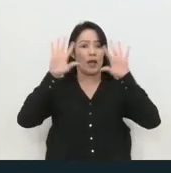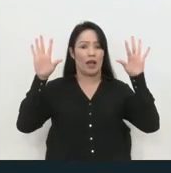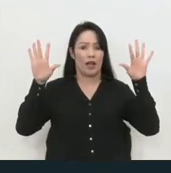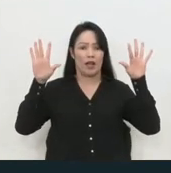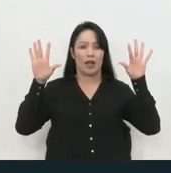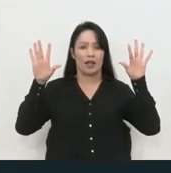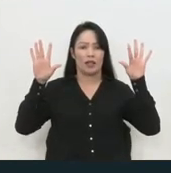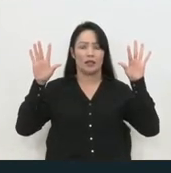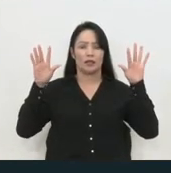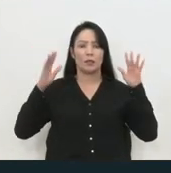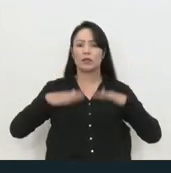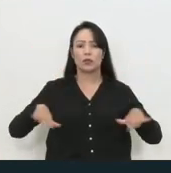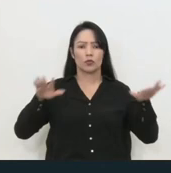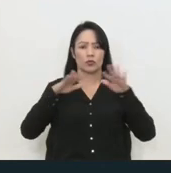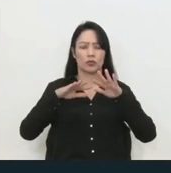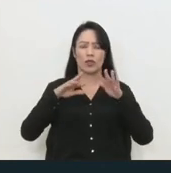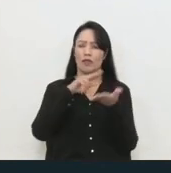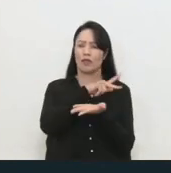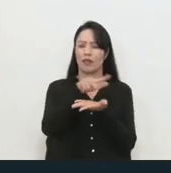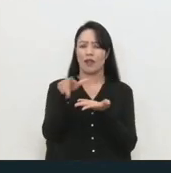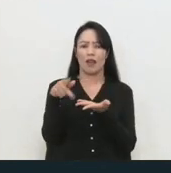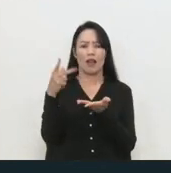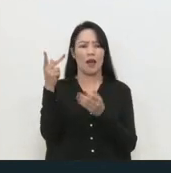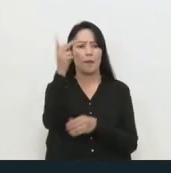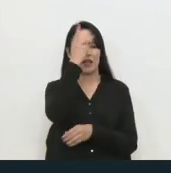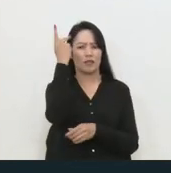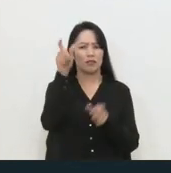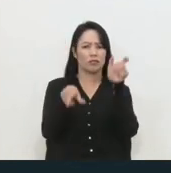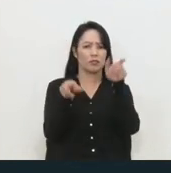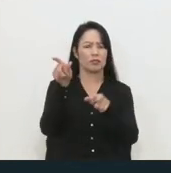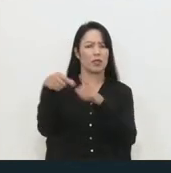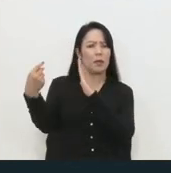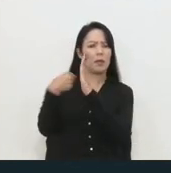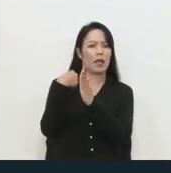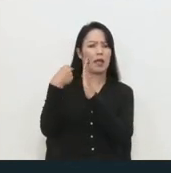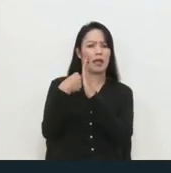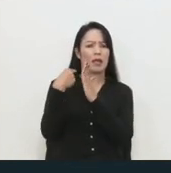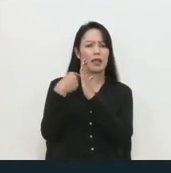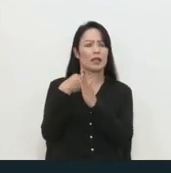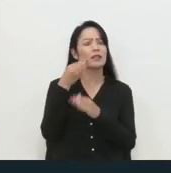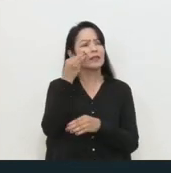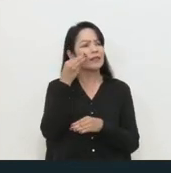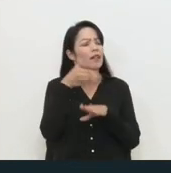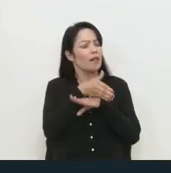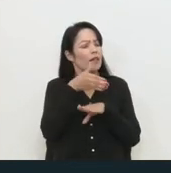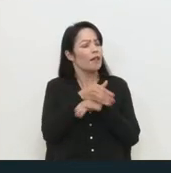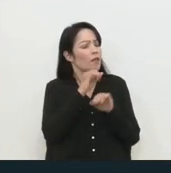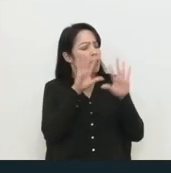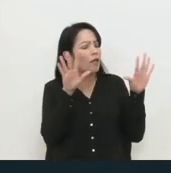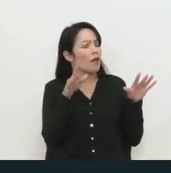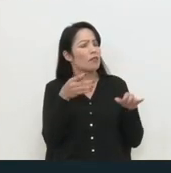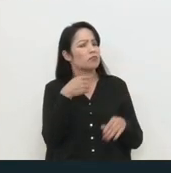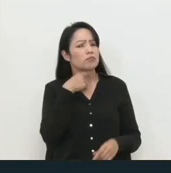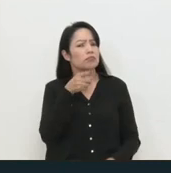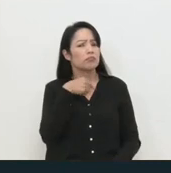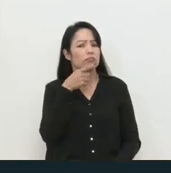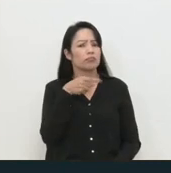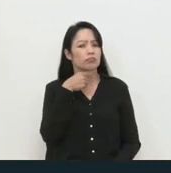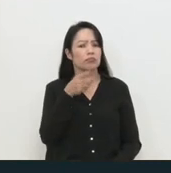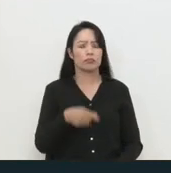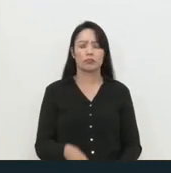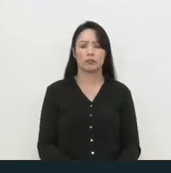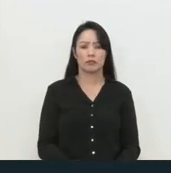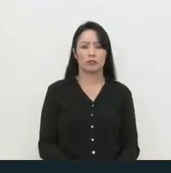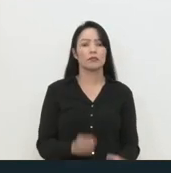e várias pessoas vem me questionando falando olha a gente tá tentando acessar o Portal Transparência e não tão a gente não consegue